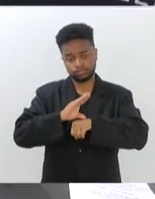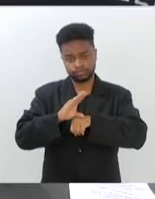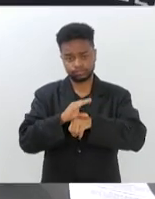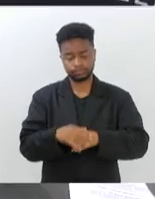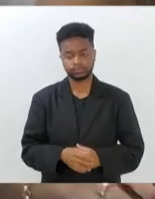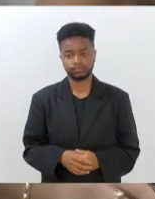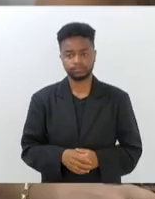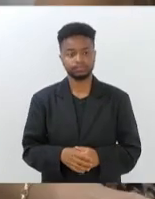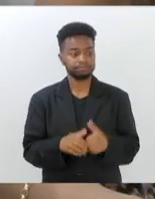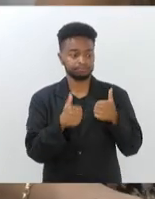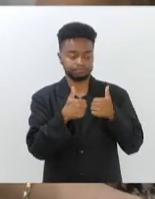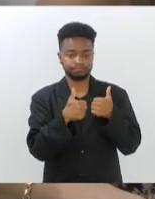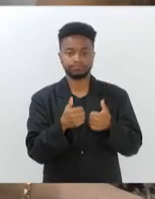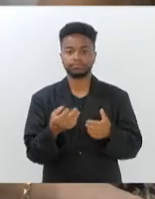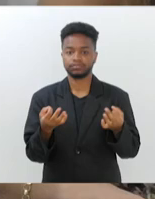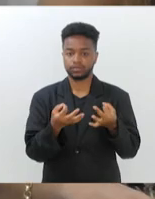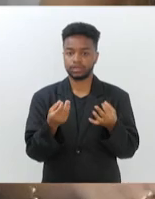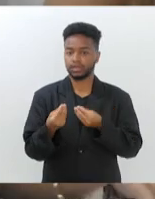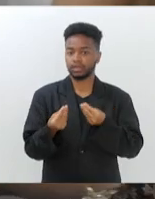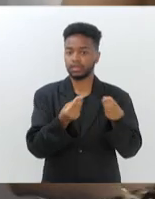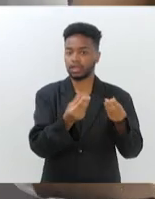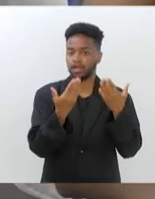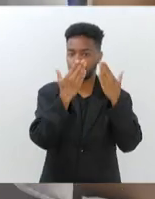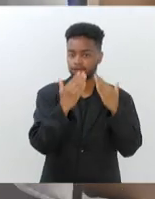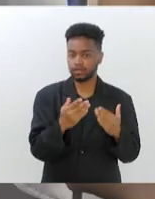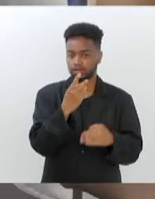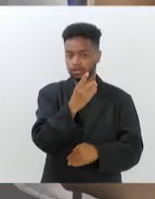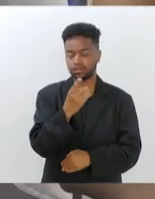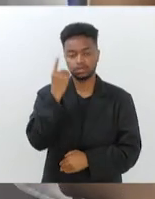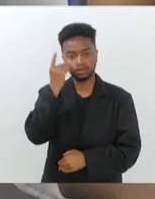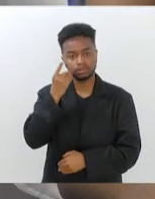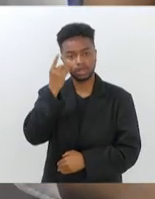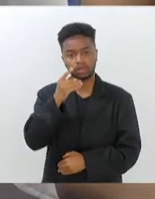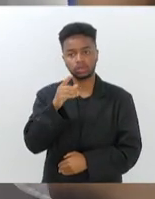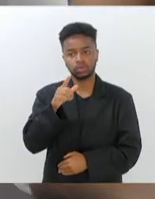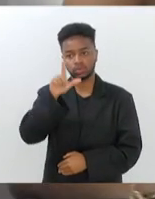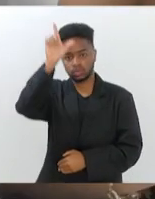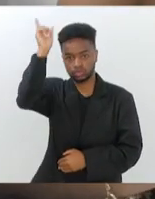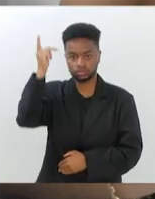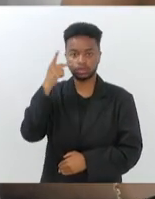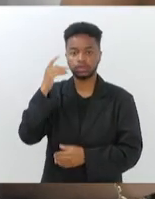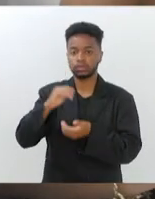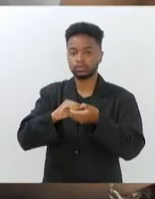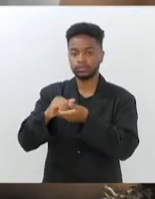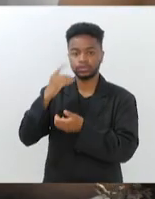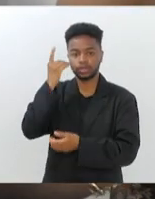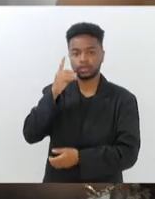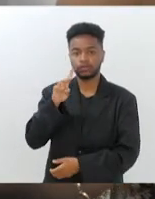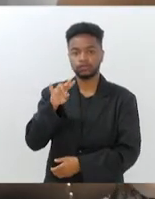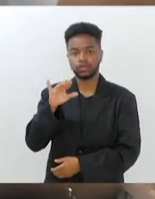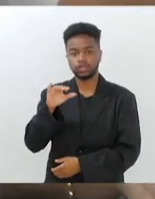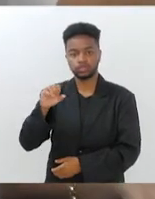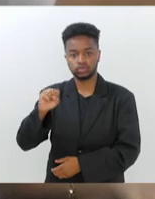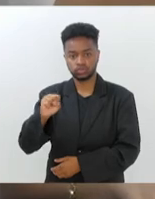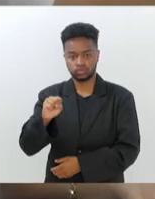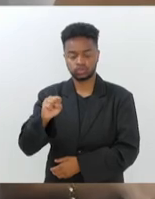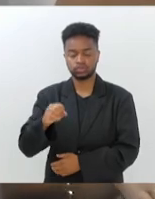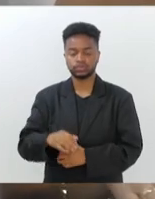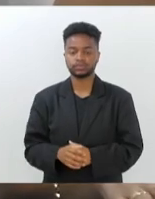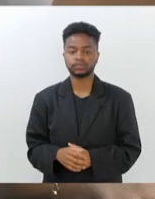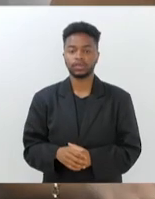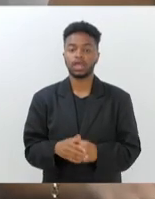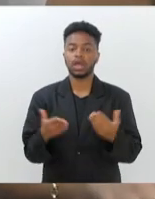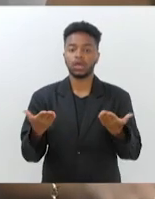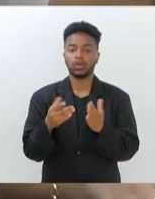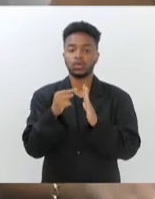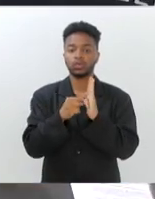perfeito então Vista concedido ao Deputado Luiz Paulo e saudando já Deputado Vinícius kolino e vamos para